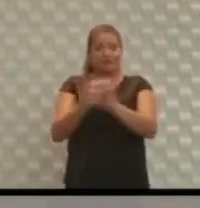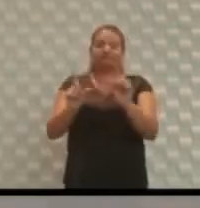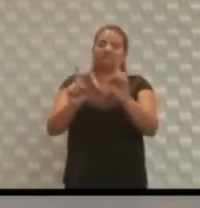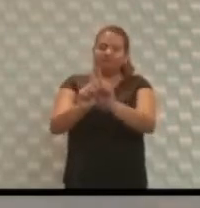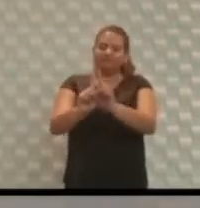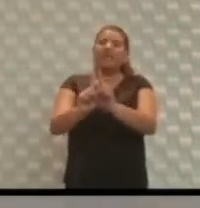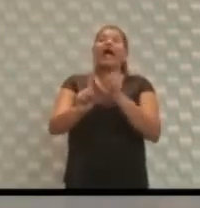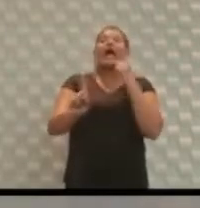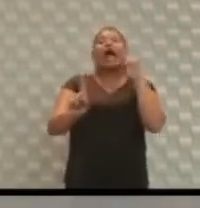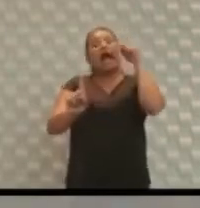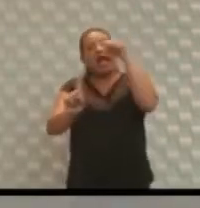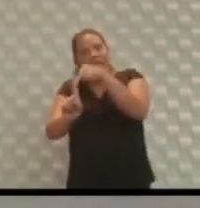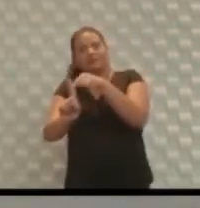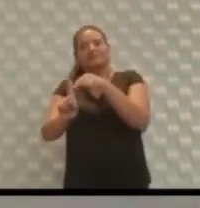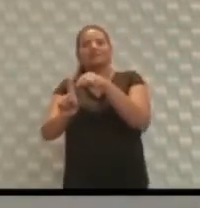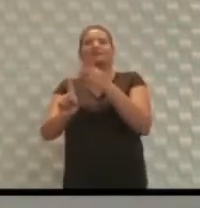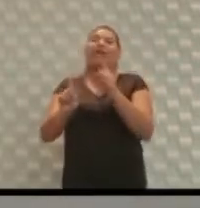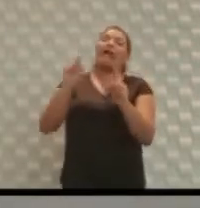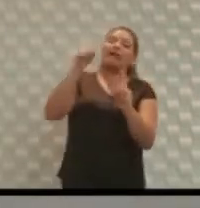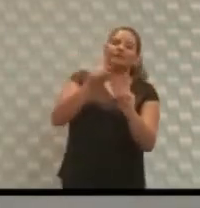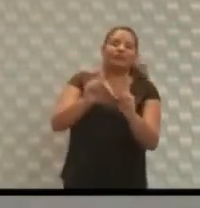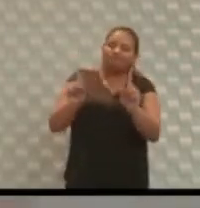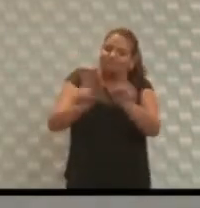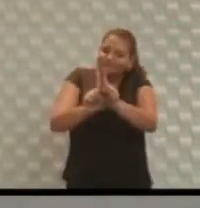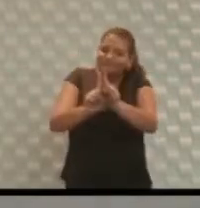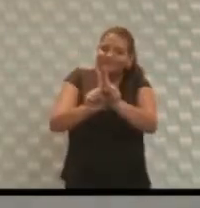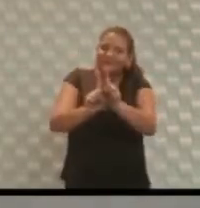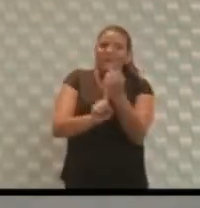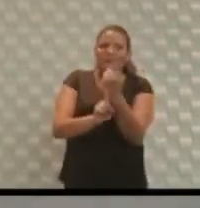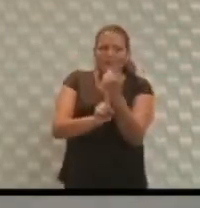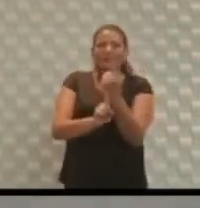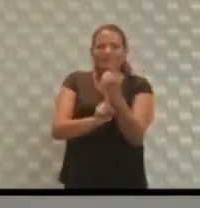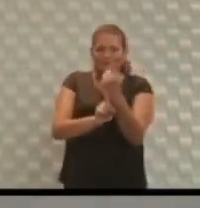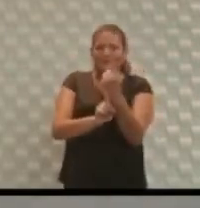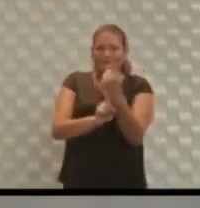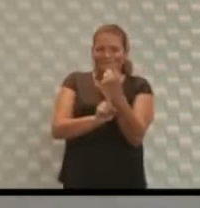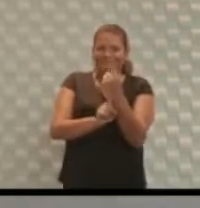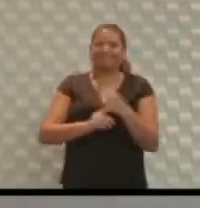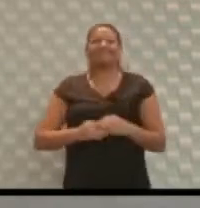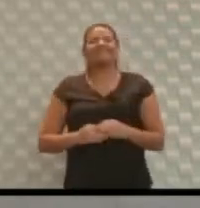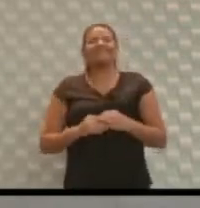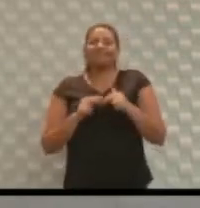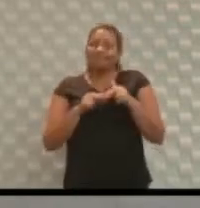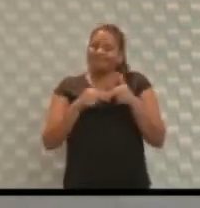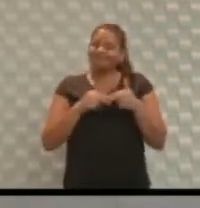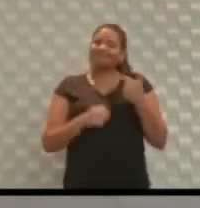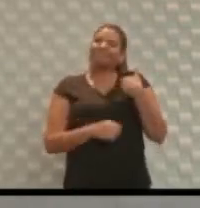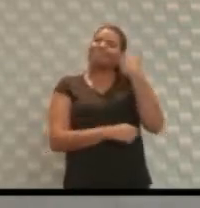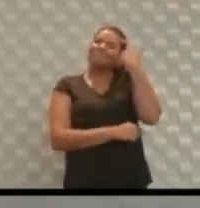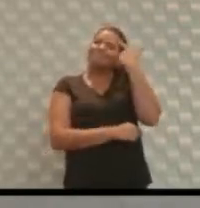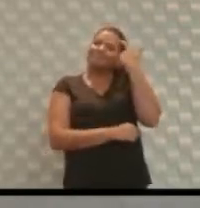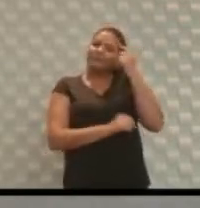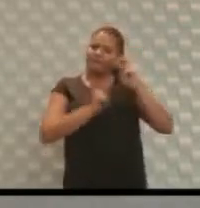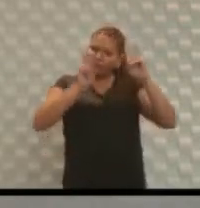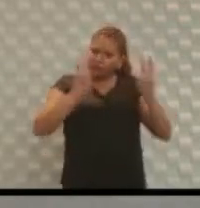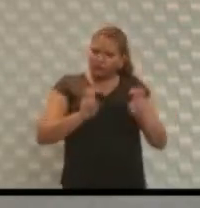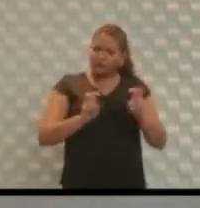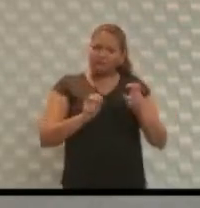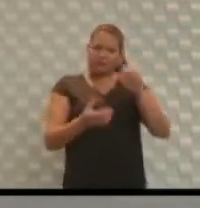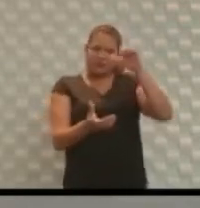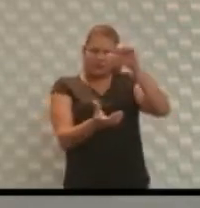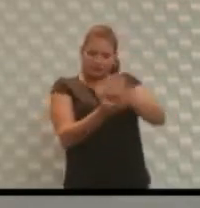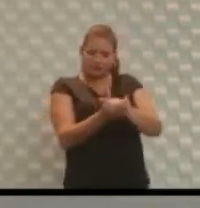da vida, sabe, gente? Então, eu até pensar em desafio, para mim, foi difícil, porque os desafios que eu tenho